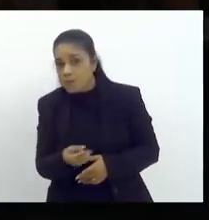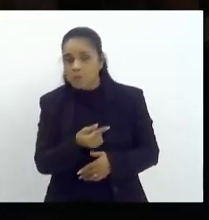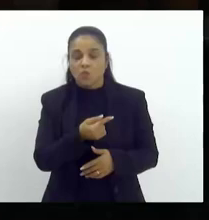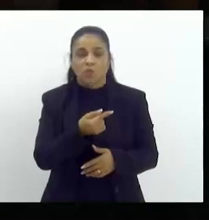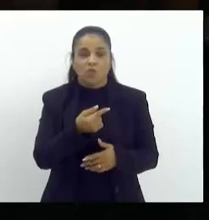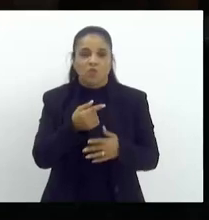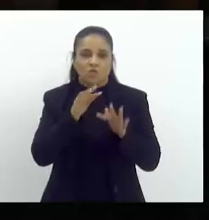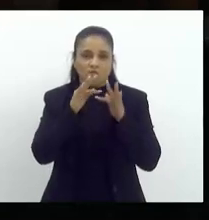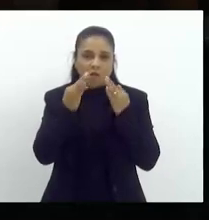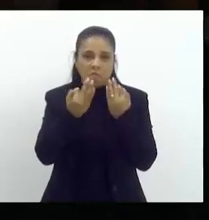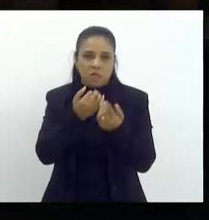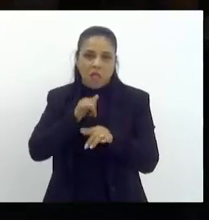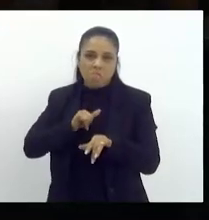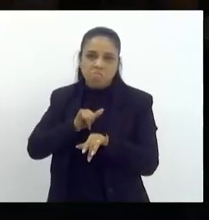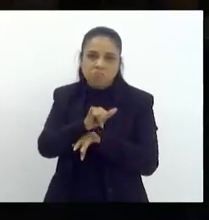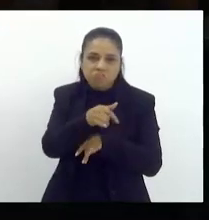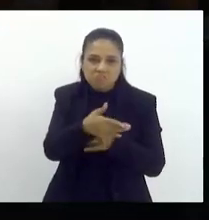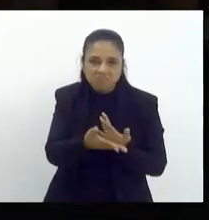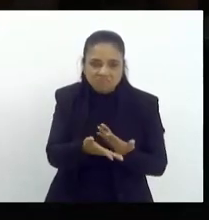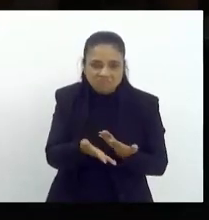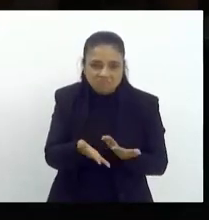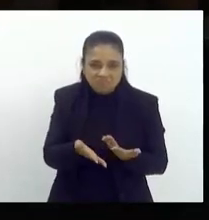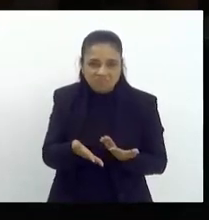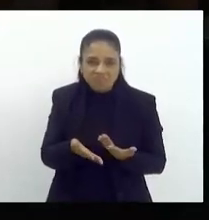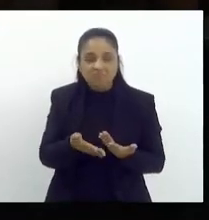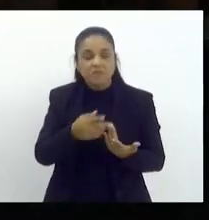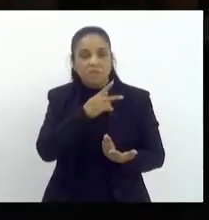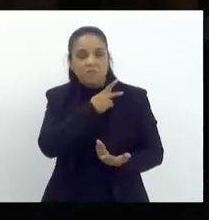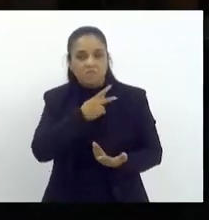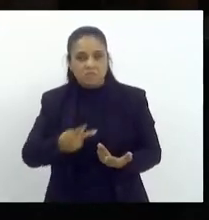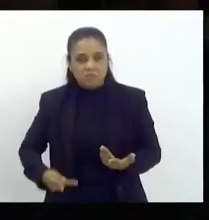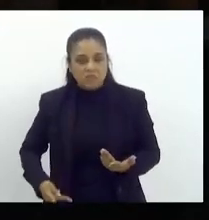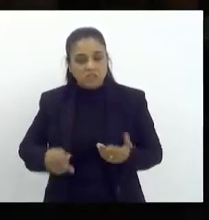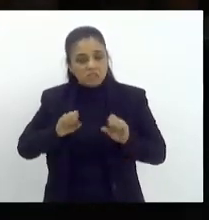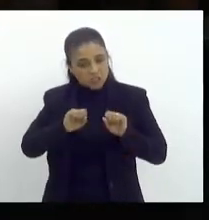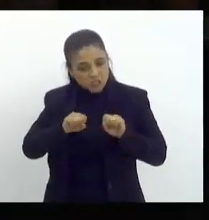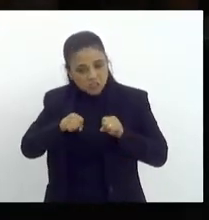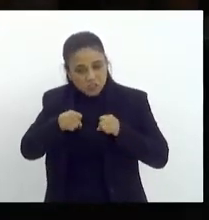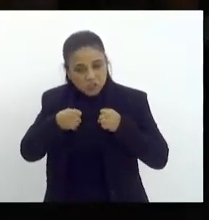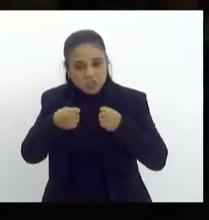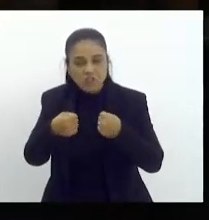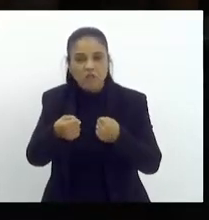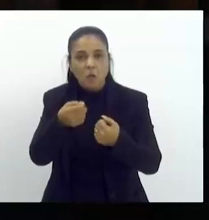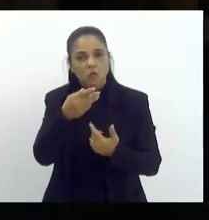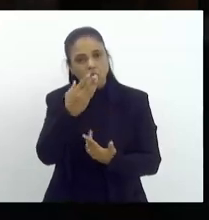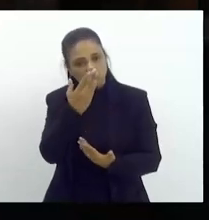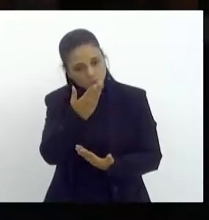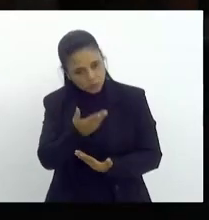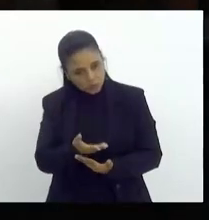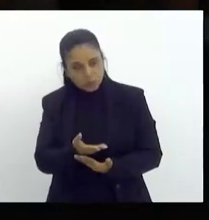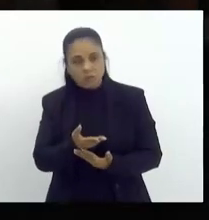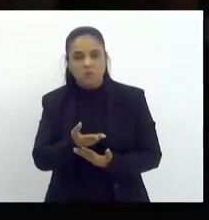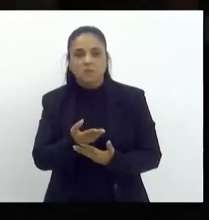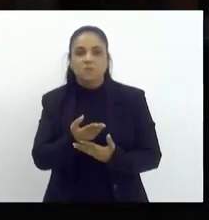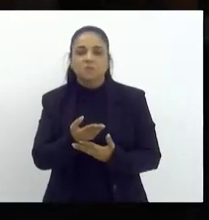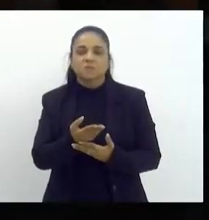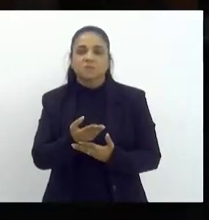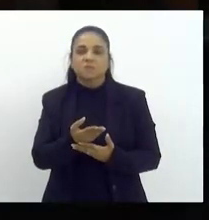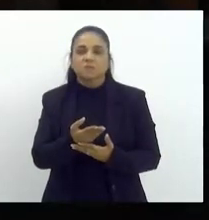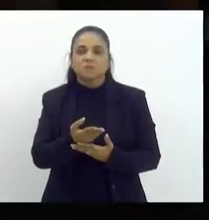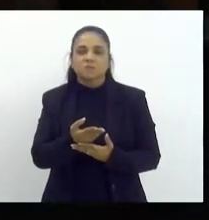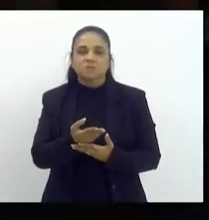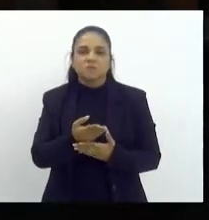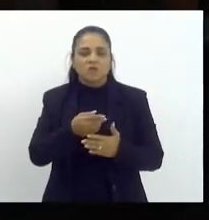que apesar aqui senhor presidente dos esforços de vossa excelência inclusive com relação